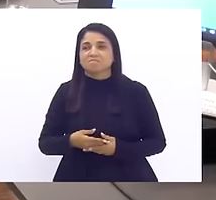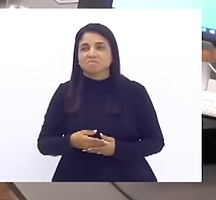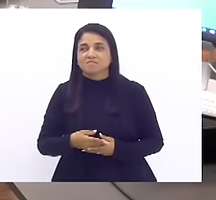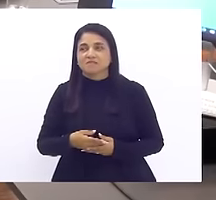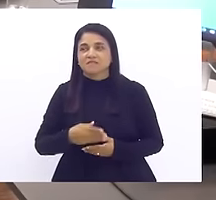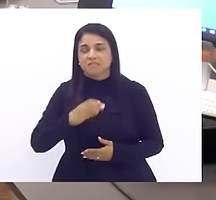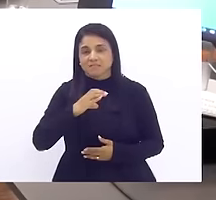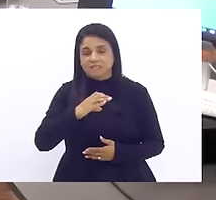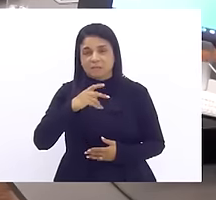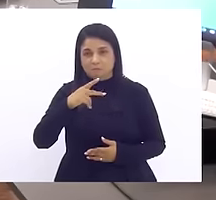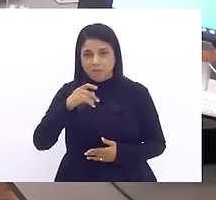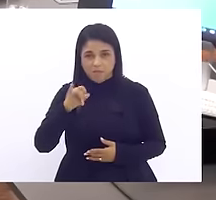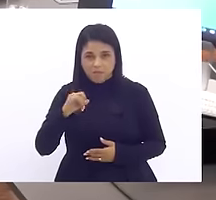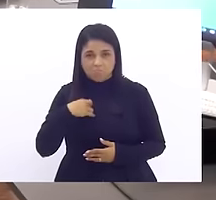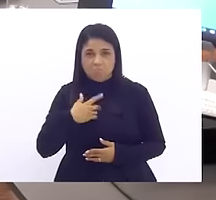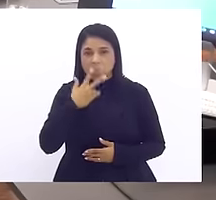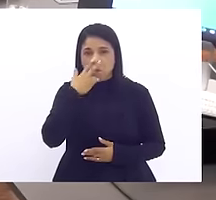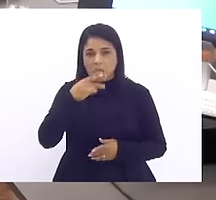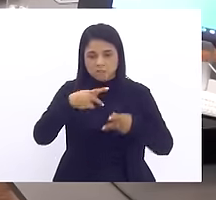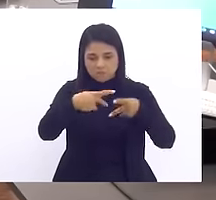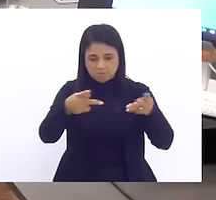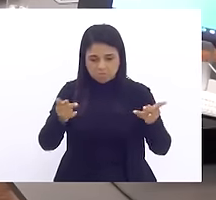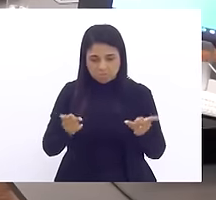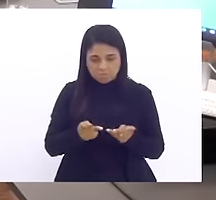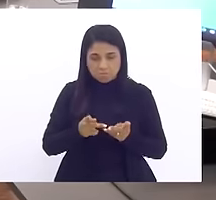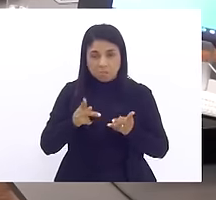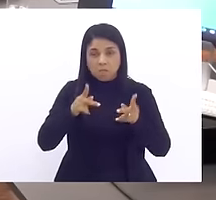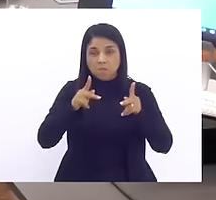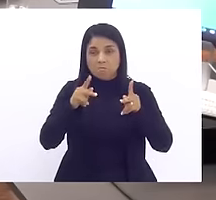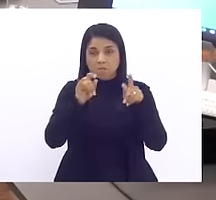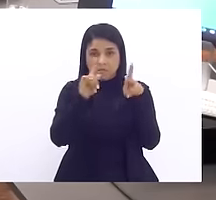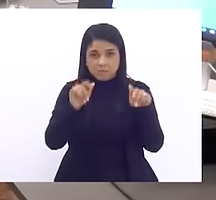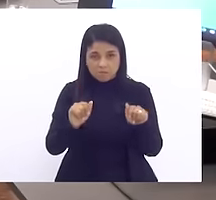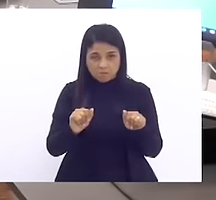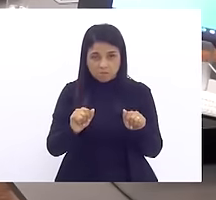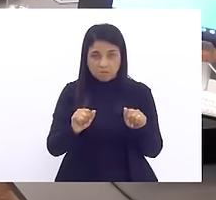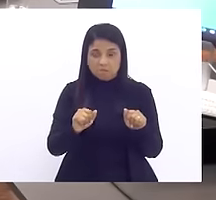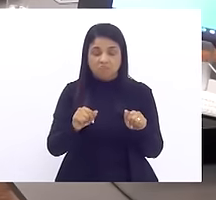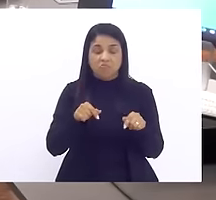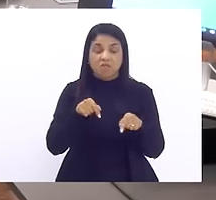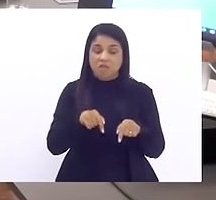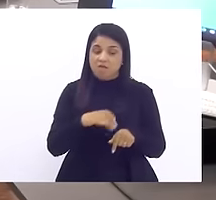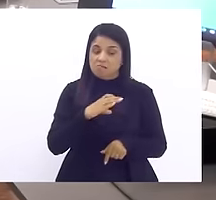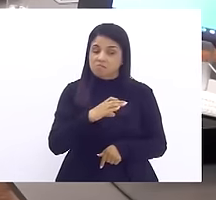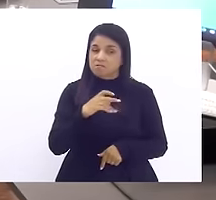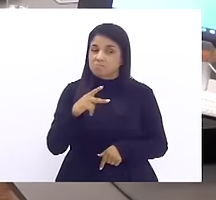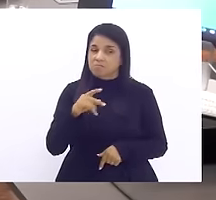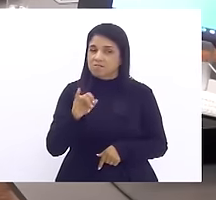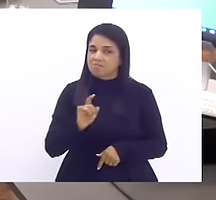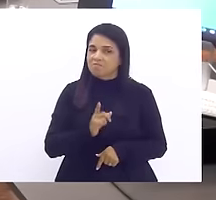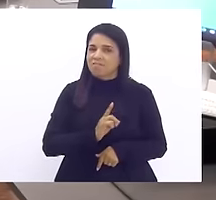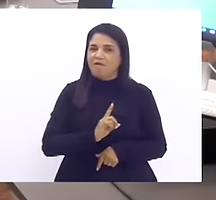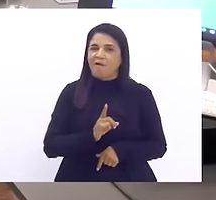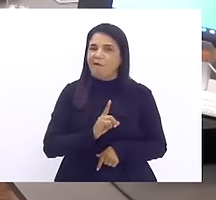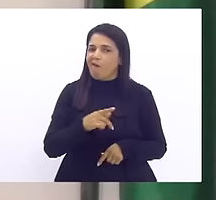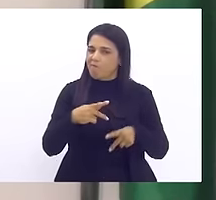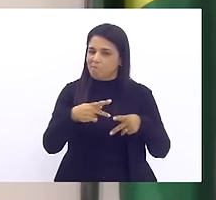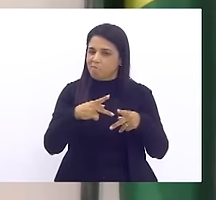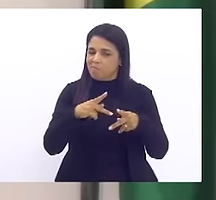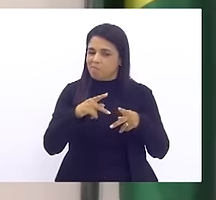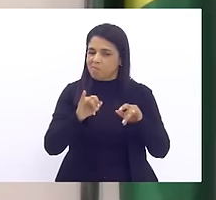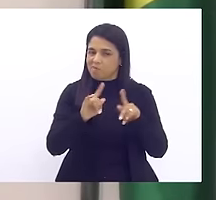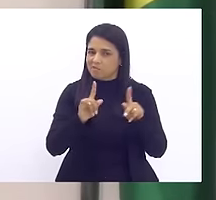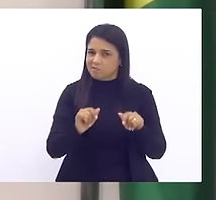sempre acaba em pizza mas essa aqui certamente não vai acabar certamente não vai acabar